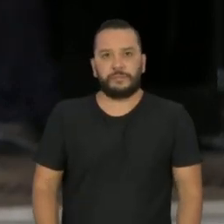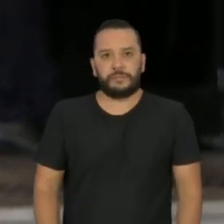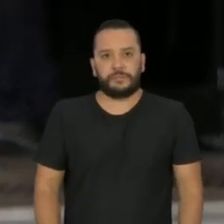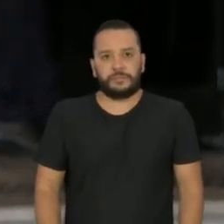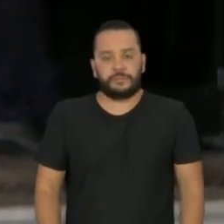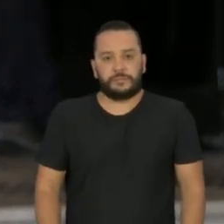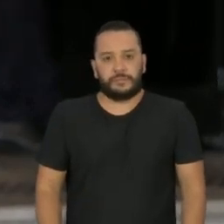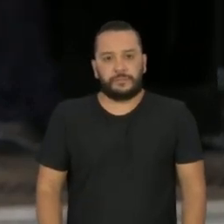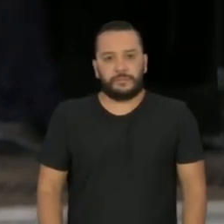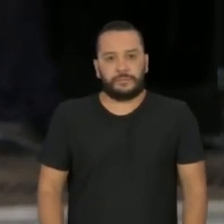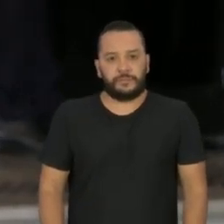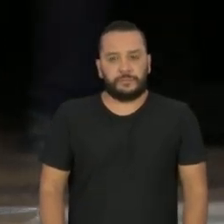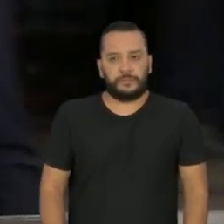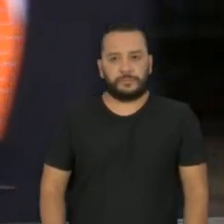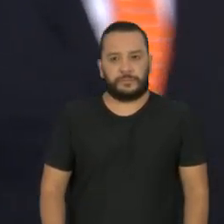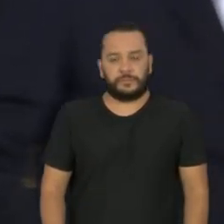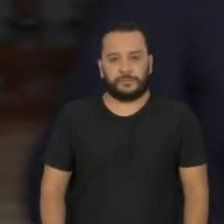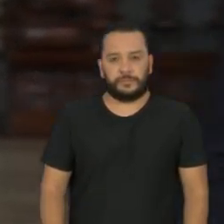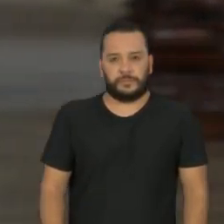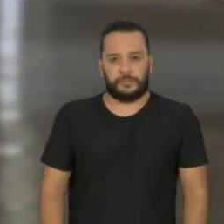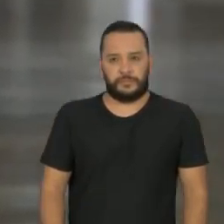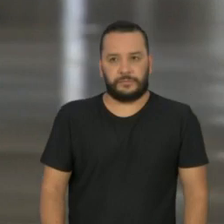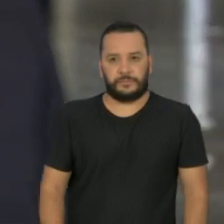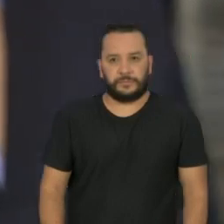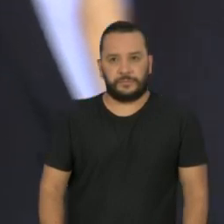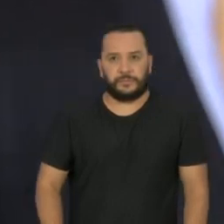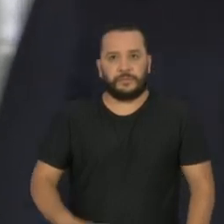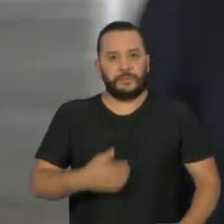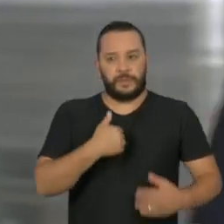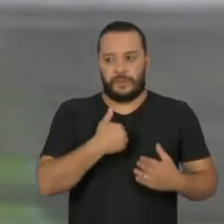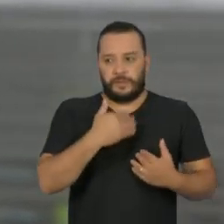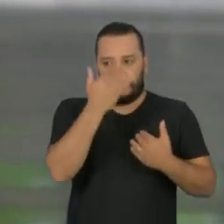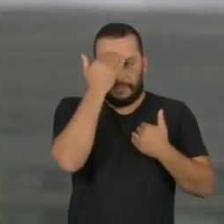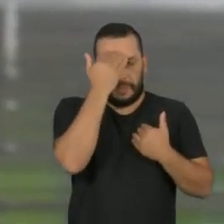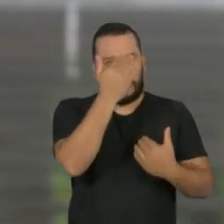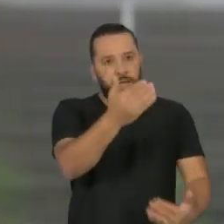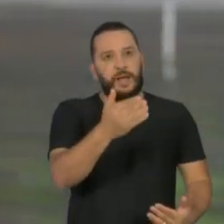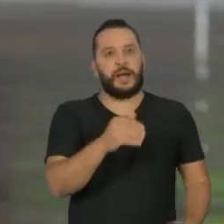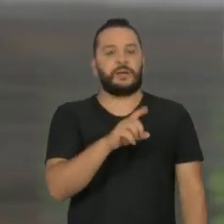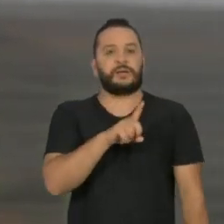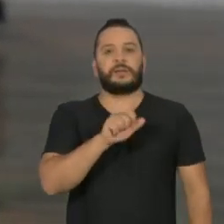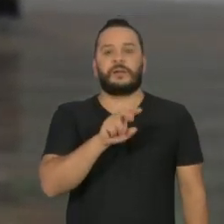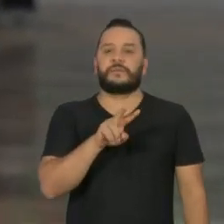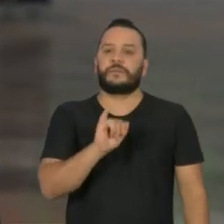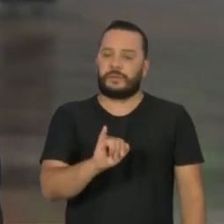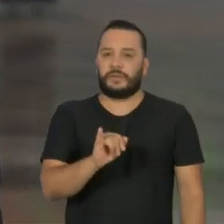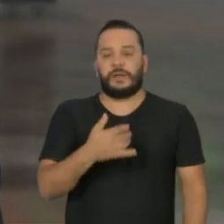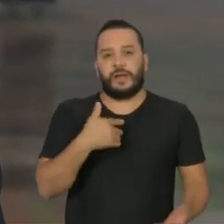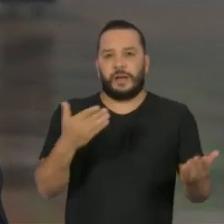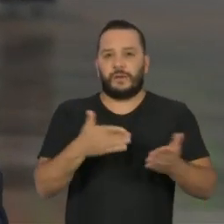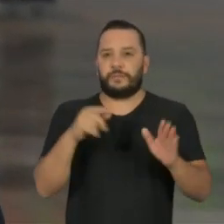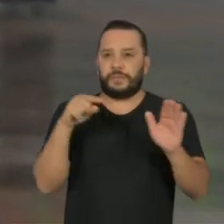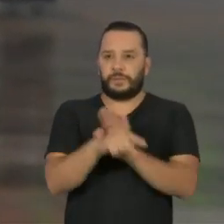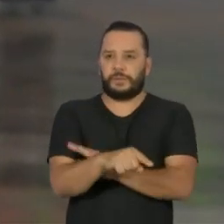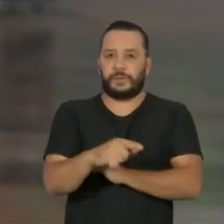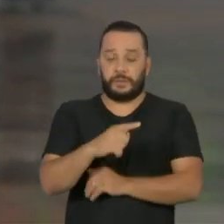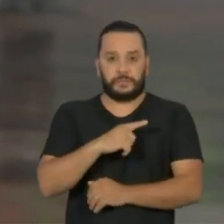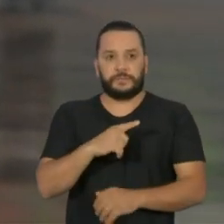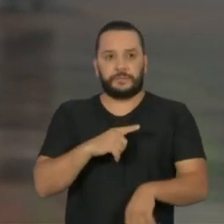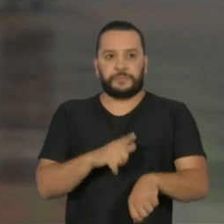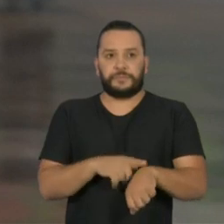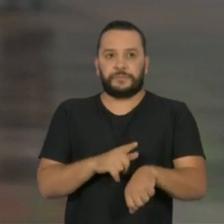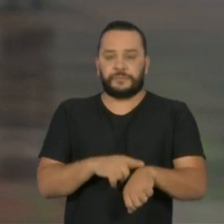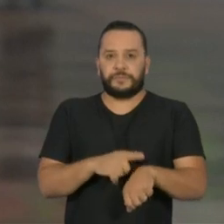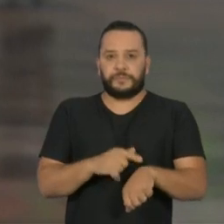governador. Muito bem. Obrigado, doutor Davi Wippe. Agora vamos às perguntas. Hoje nós, para ganharmos